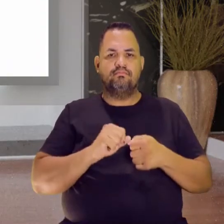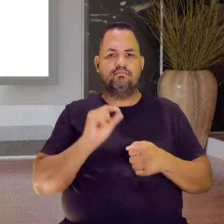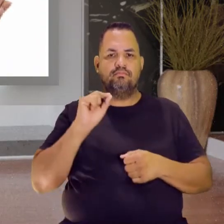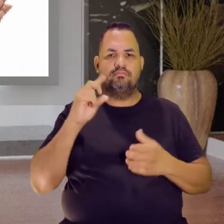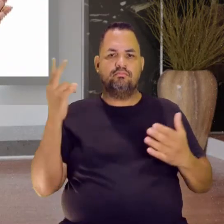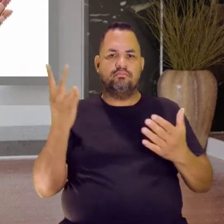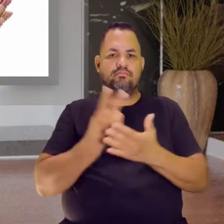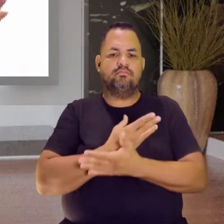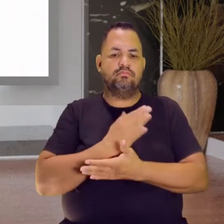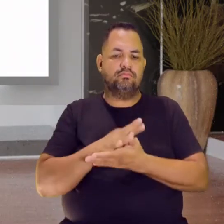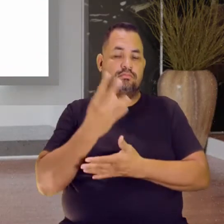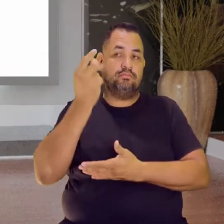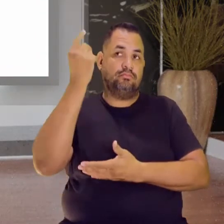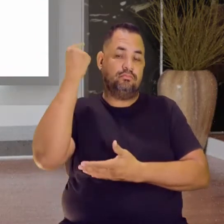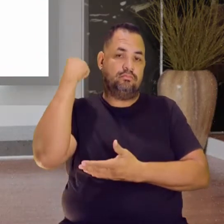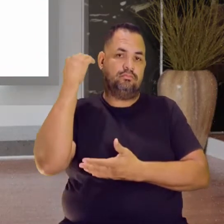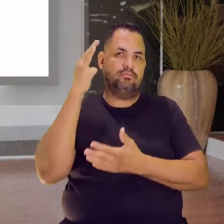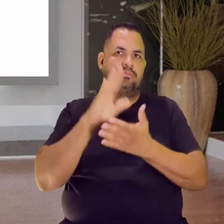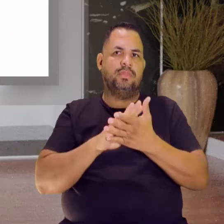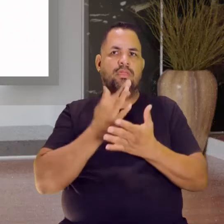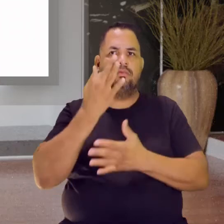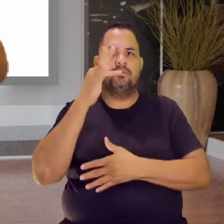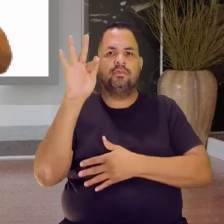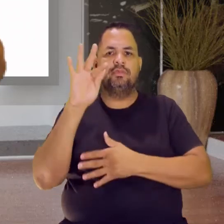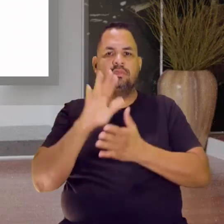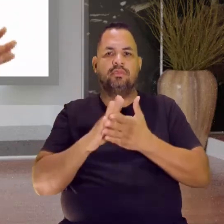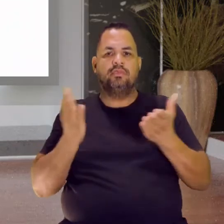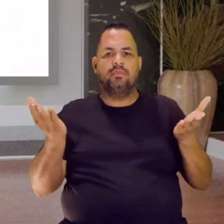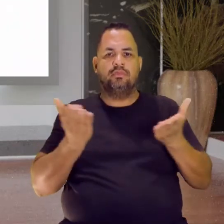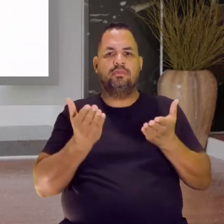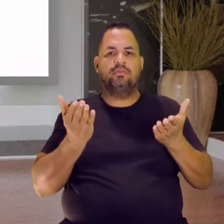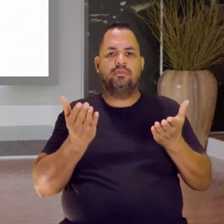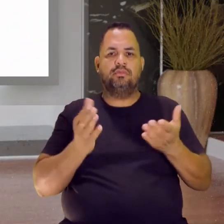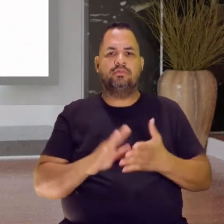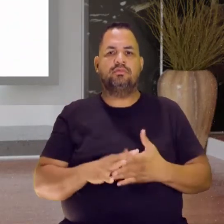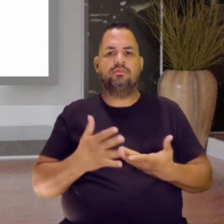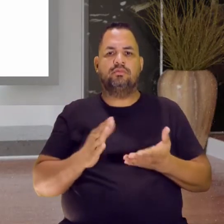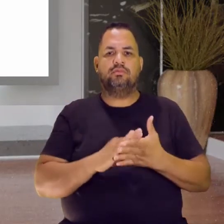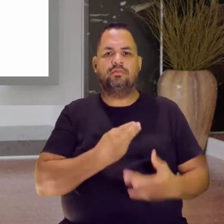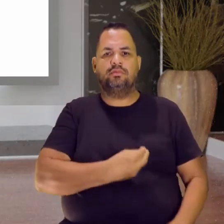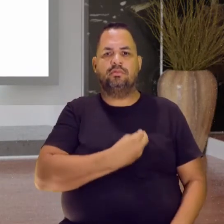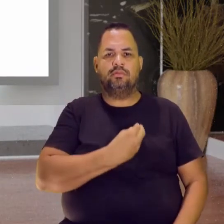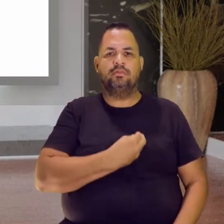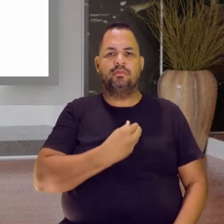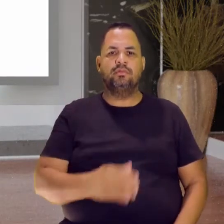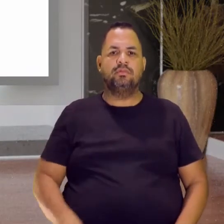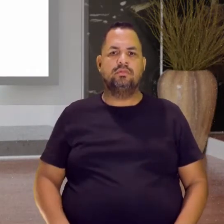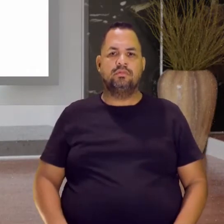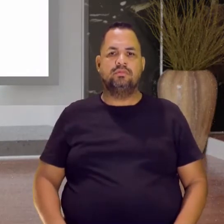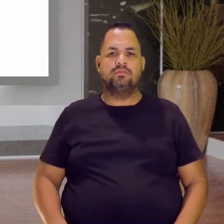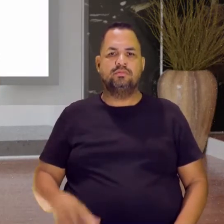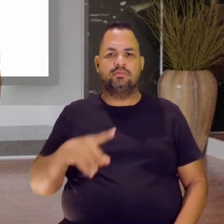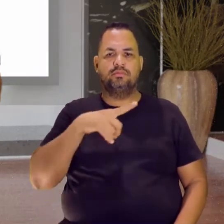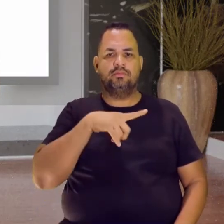que acontecia naquela época em relação aos franceses, e atualmente nossa vivência hoje é